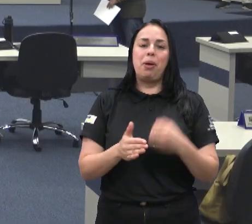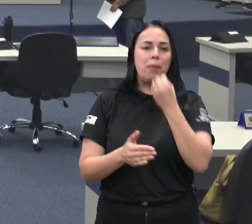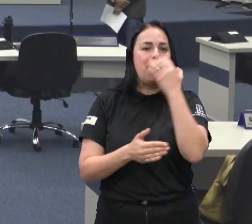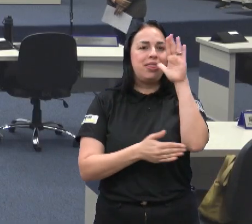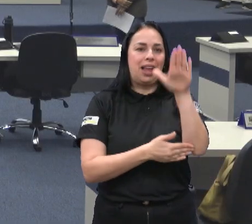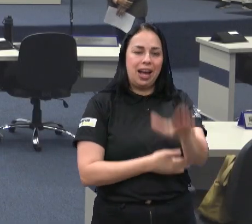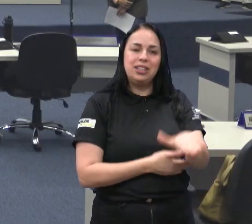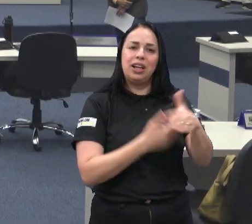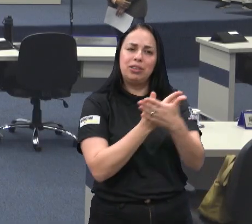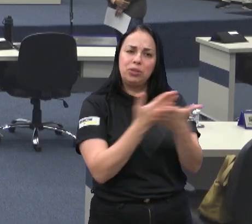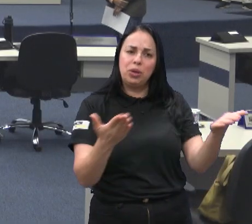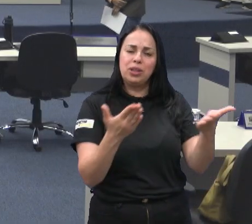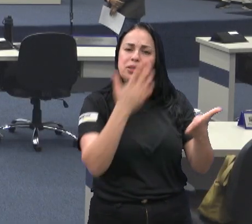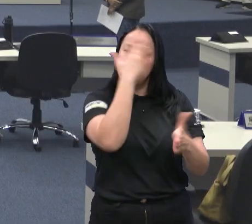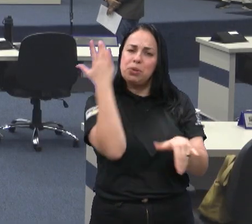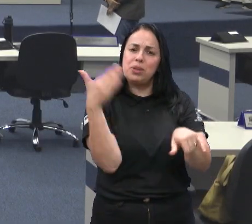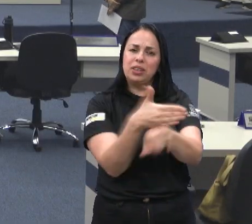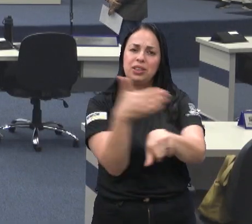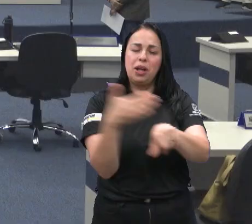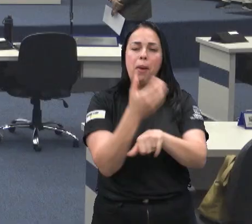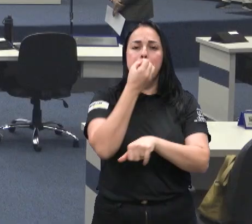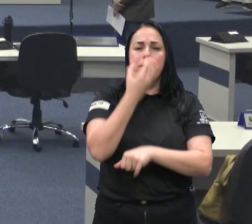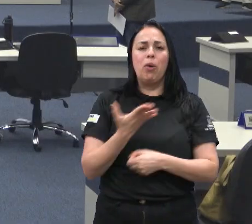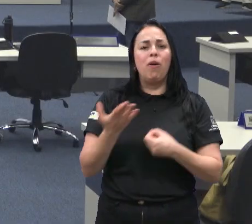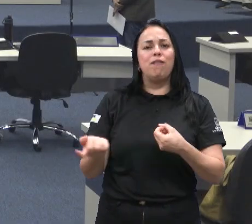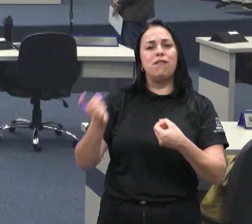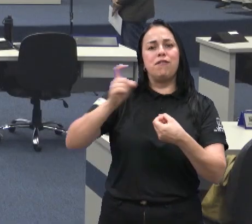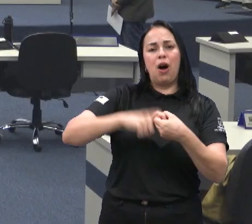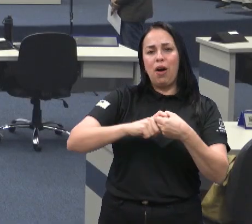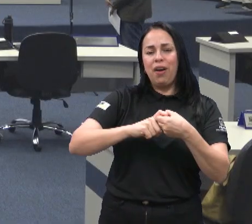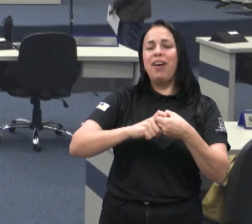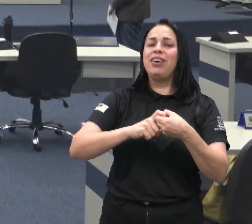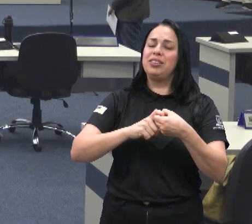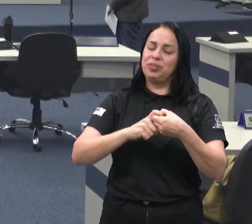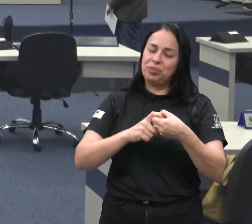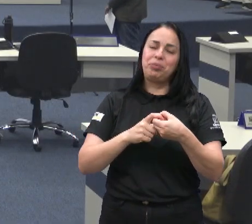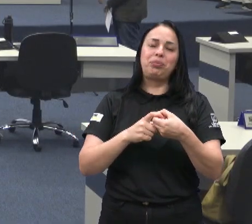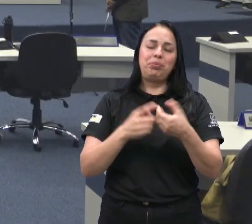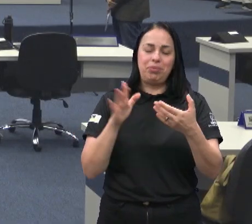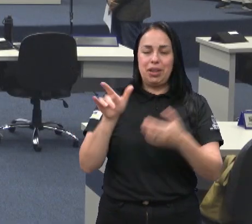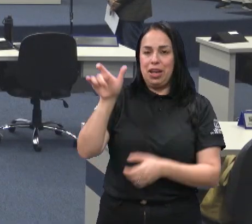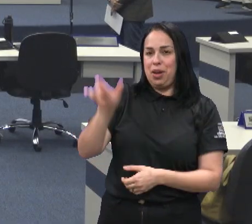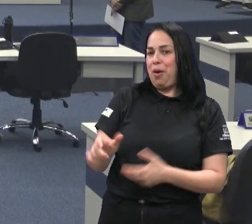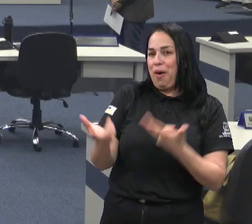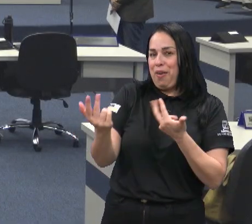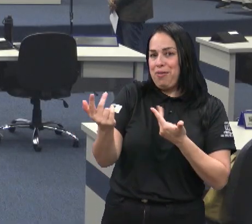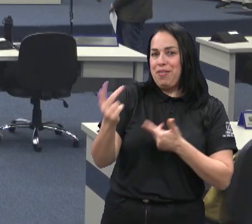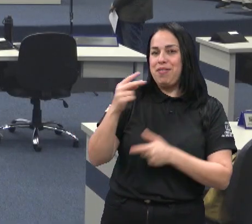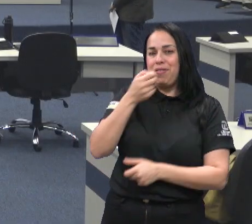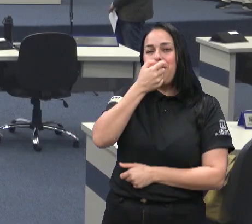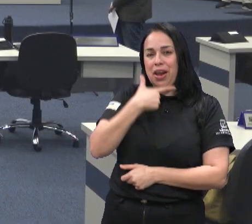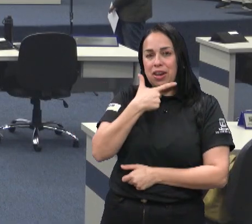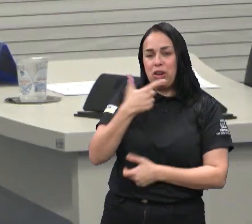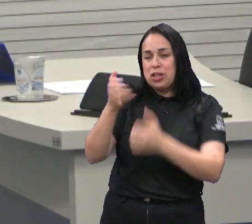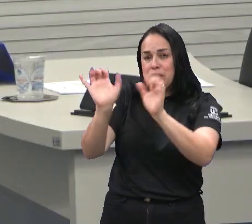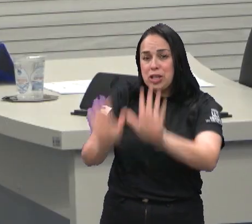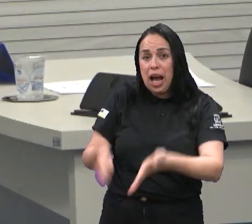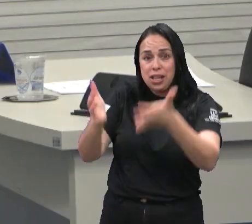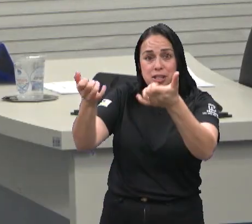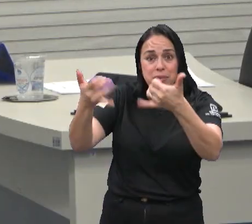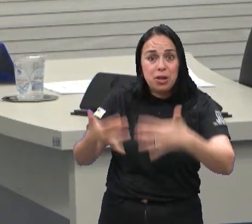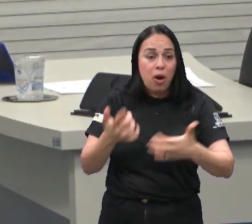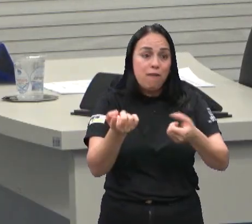todos presentes aqui na sessão. Um ótimo, como Vossa Excelência explicou, retorno às